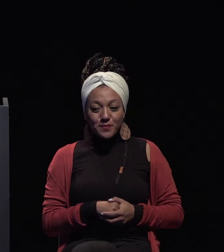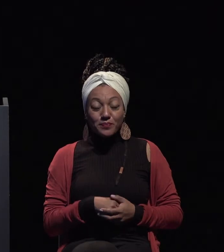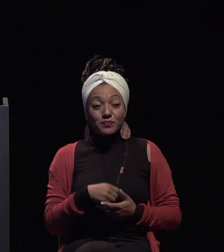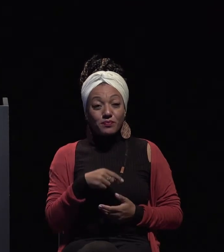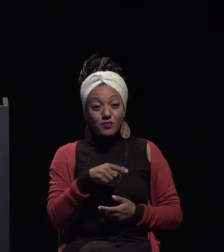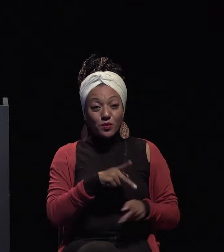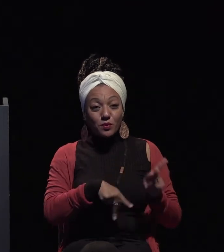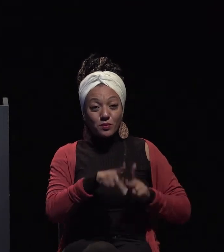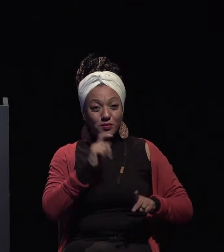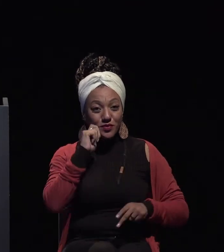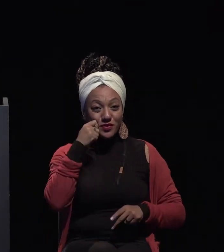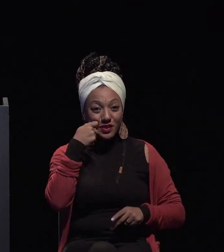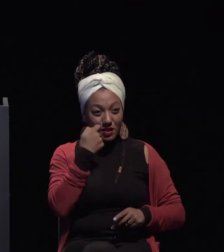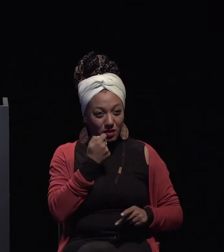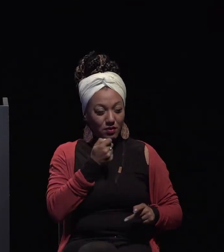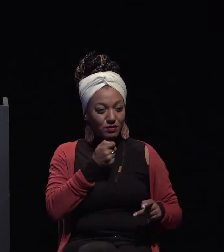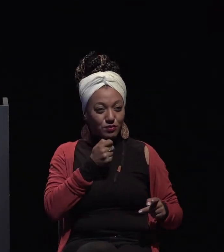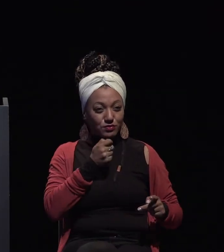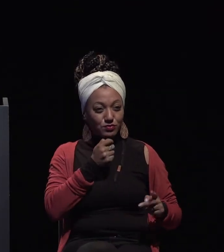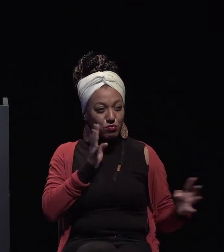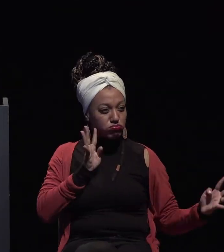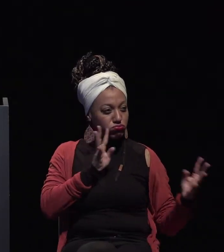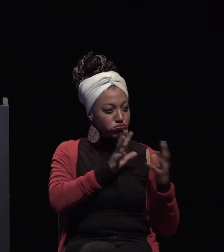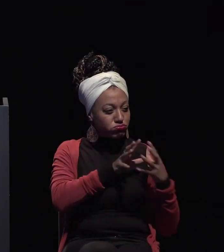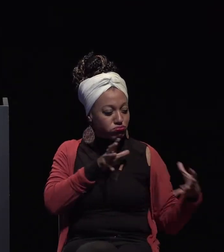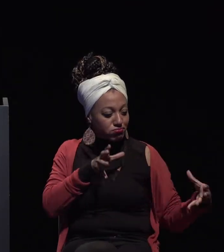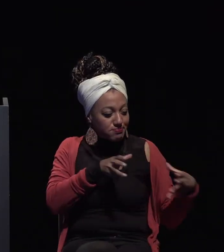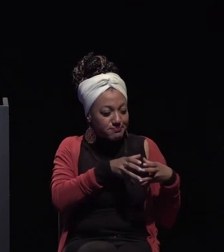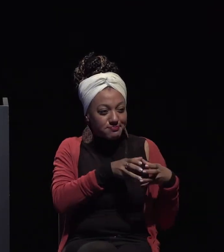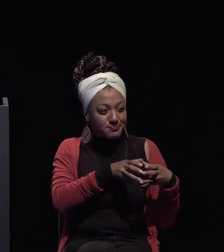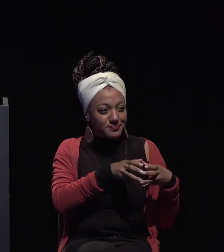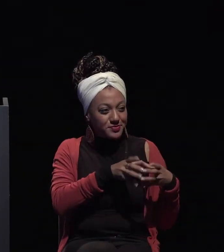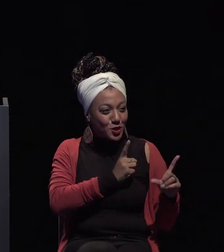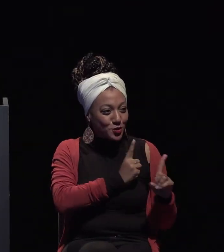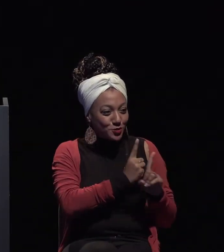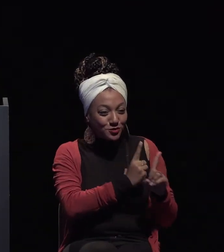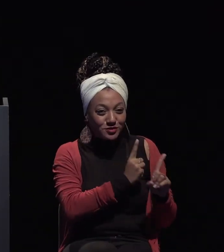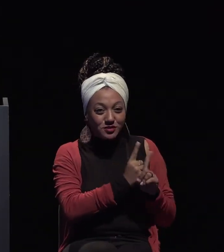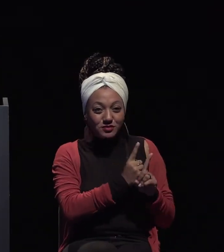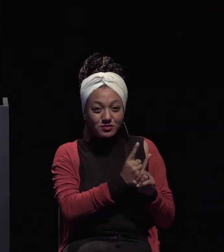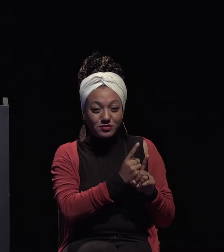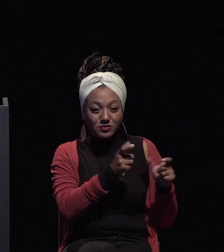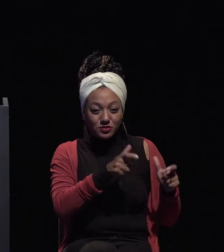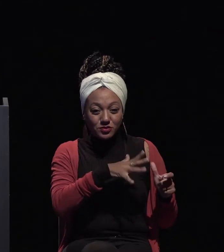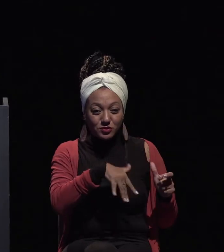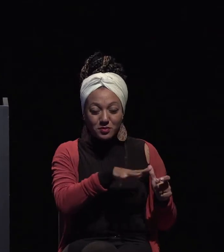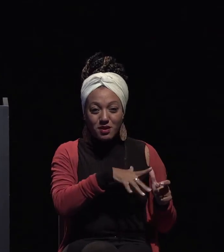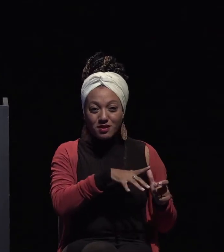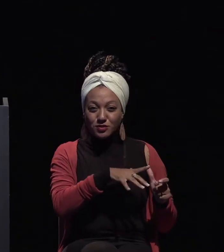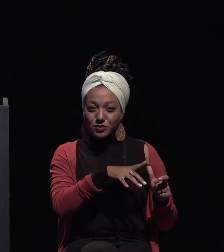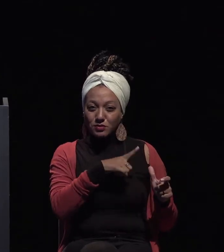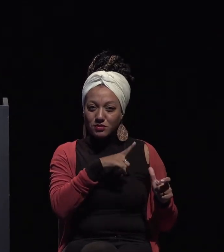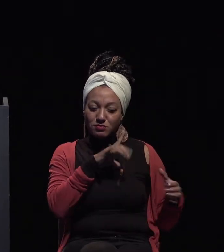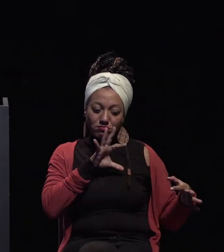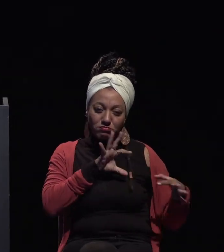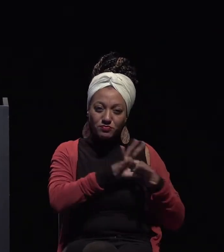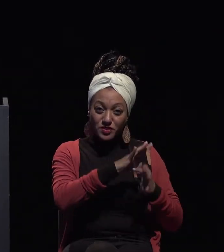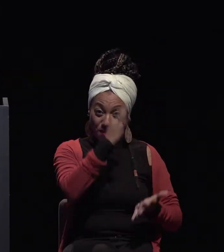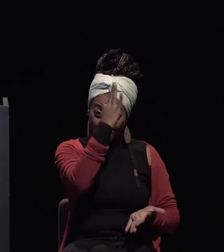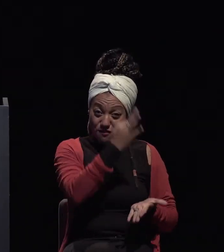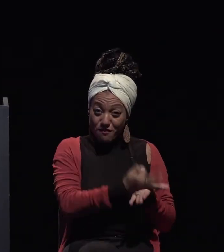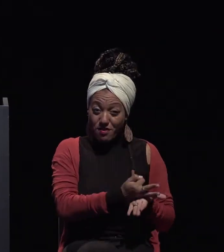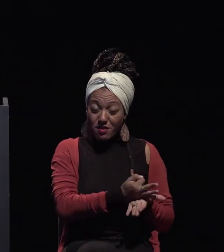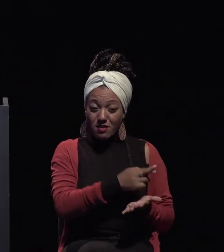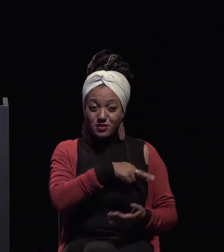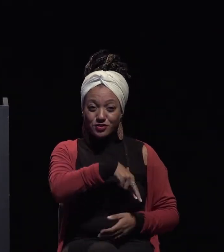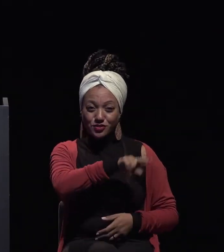Se juntavam, se agremiavam, se congregavam nos espaços de fé e de